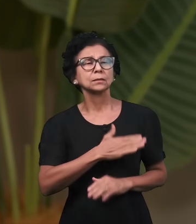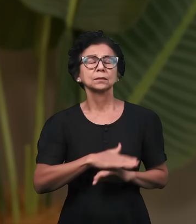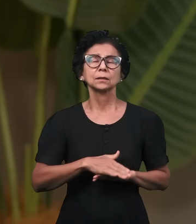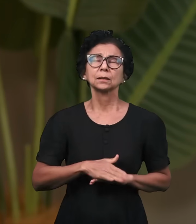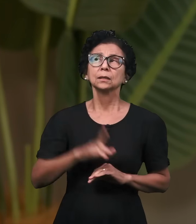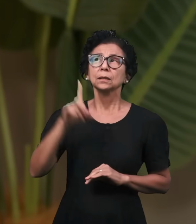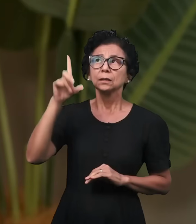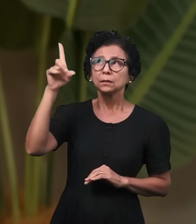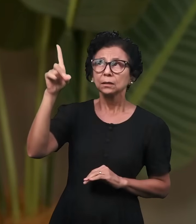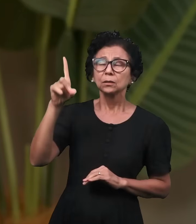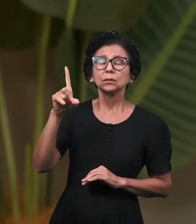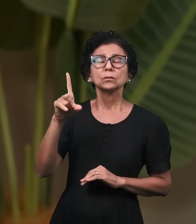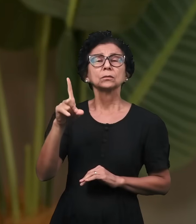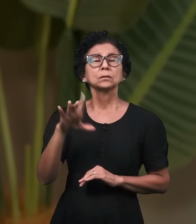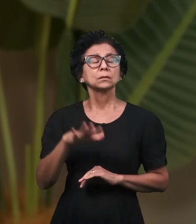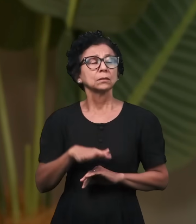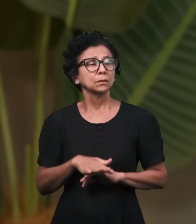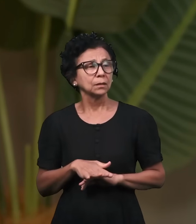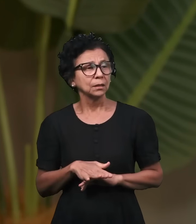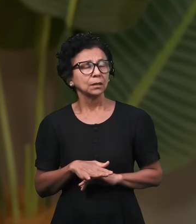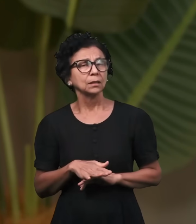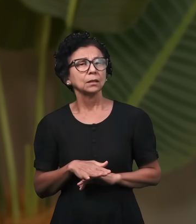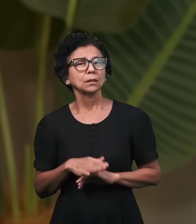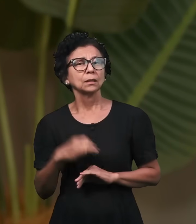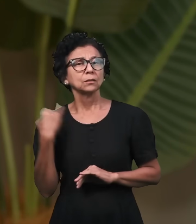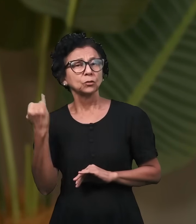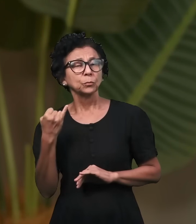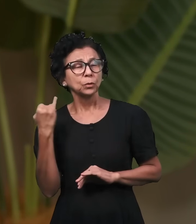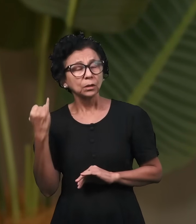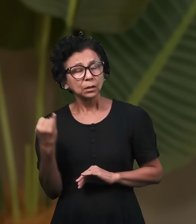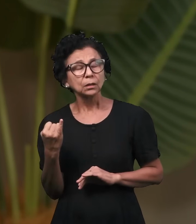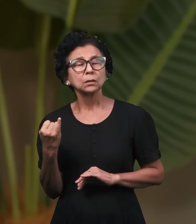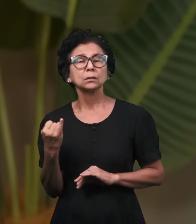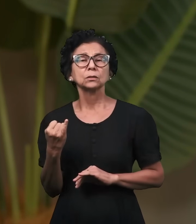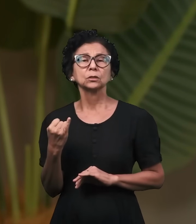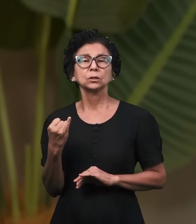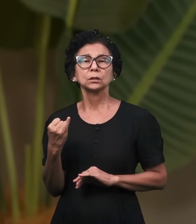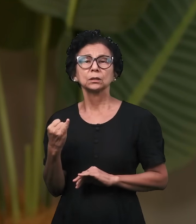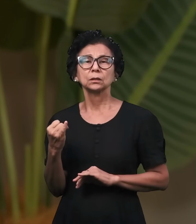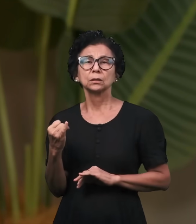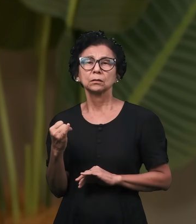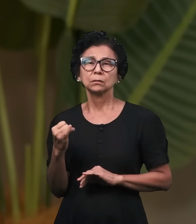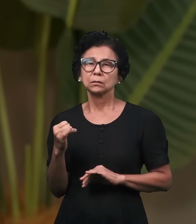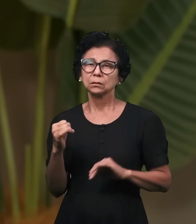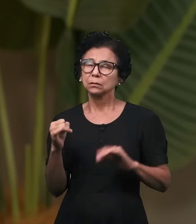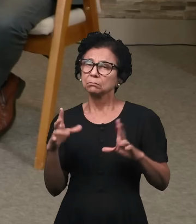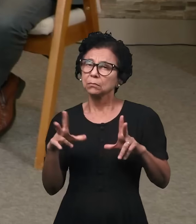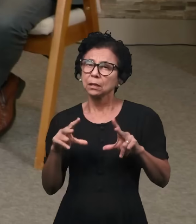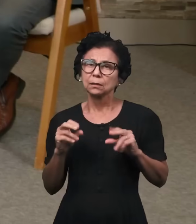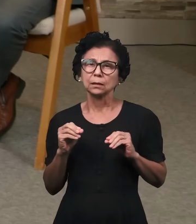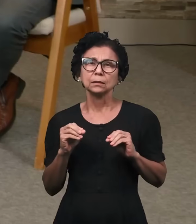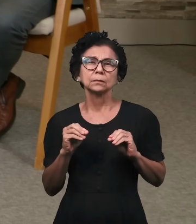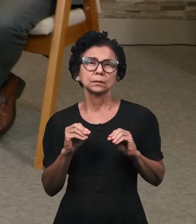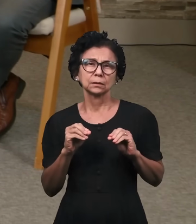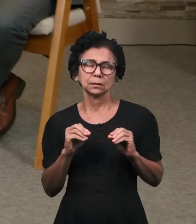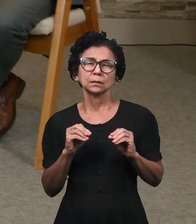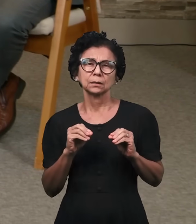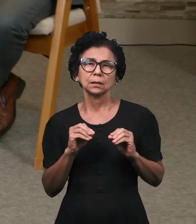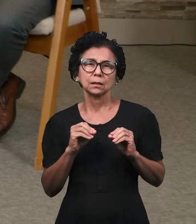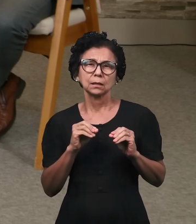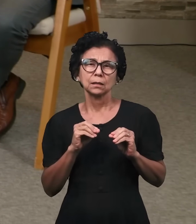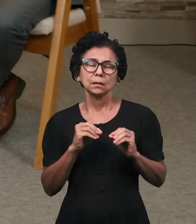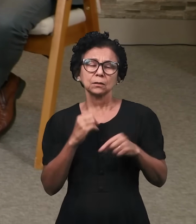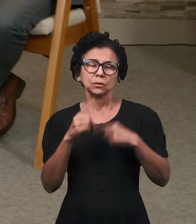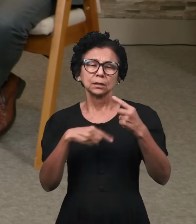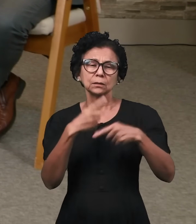importante, que essa herança seja transmitida. O Senhor, ele tem essa visão, né, doutor Fernando? É verdade. O Senhor,